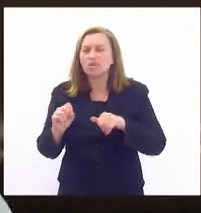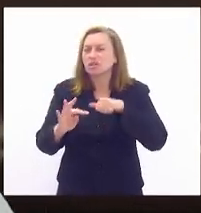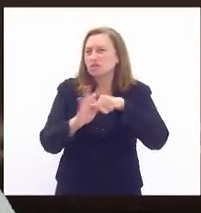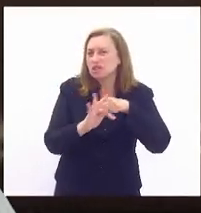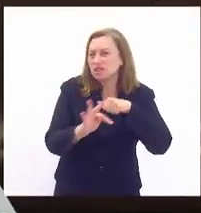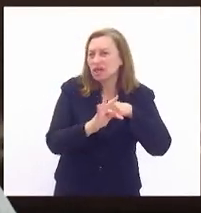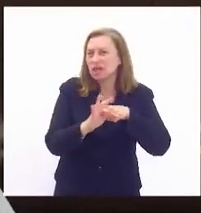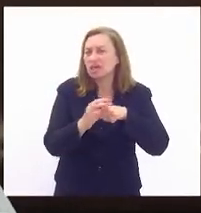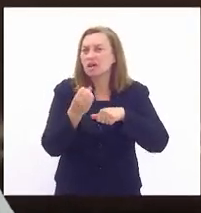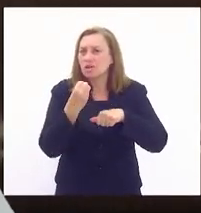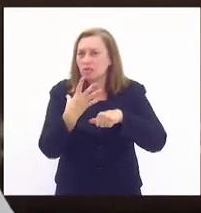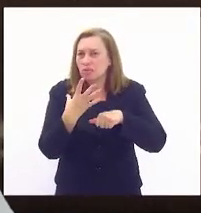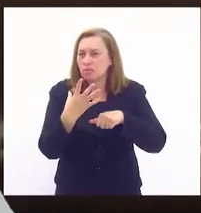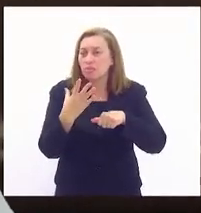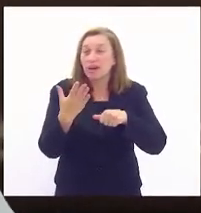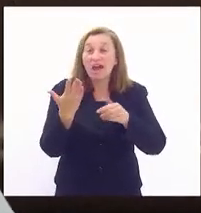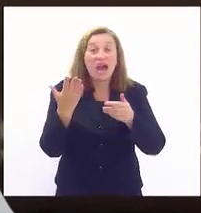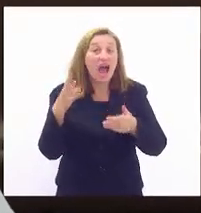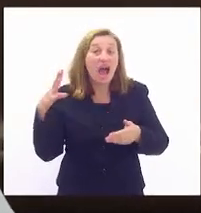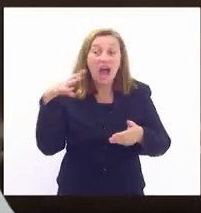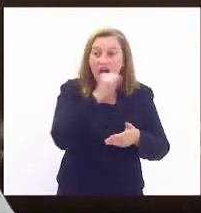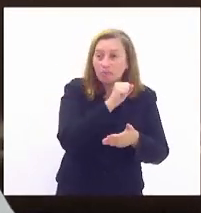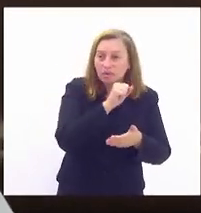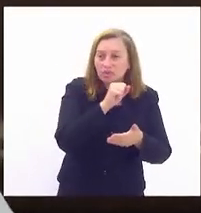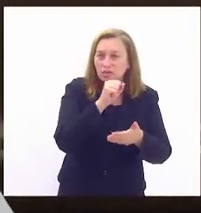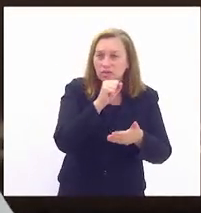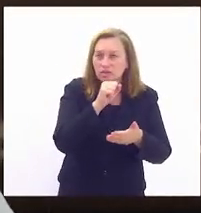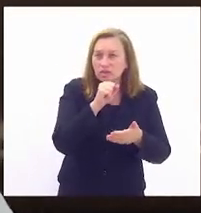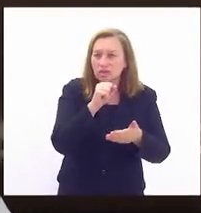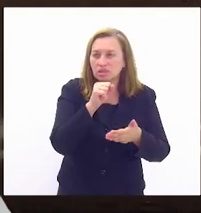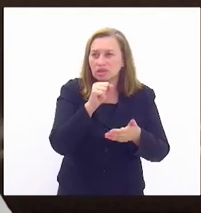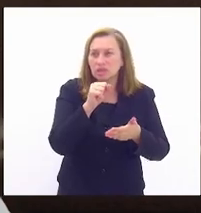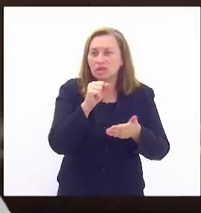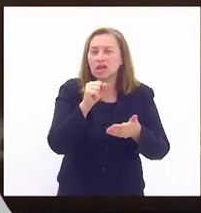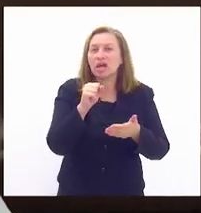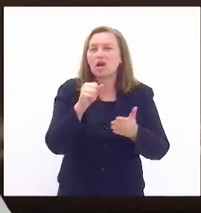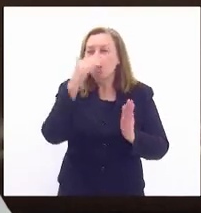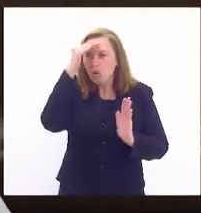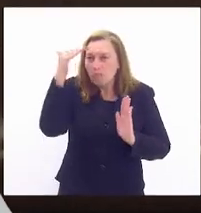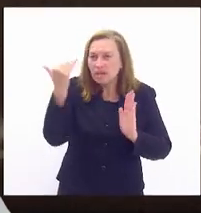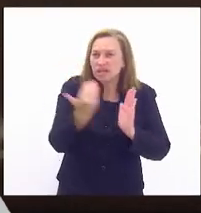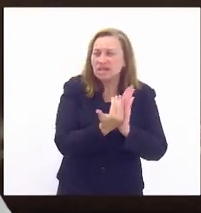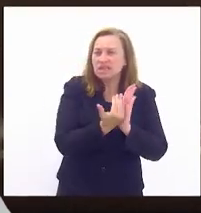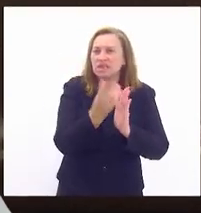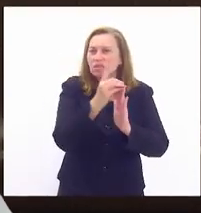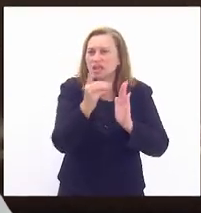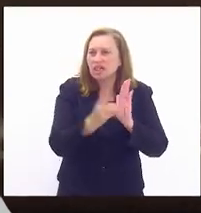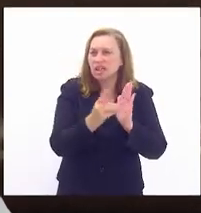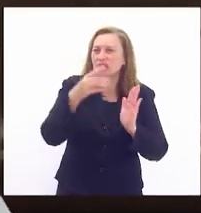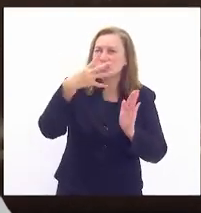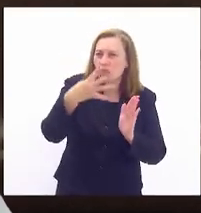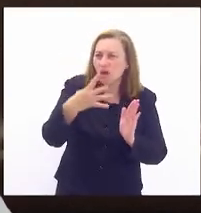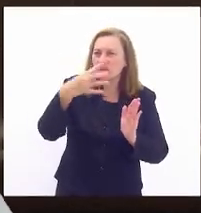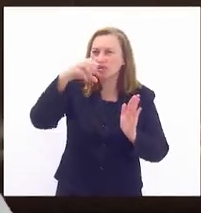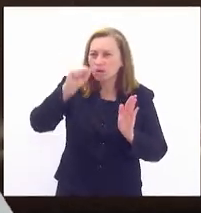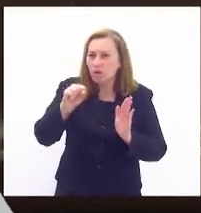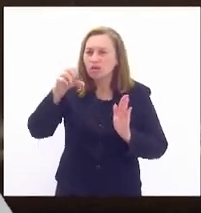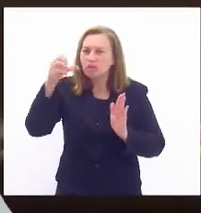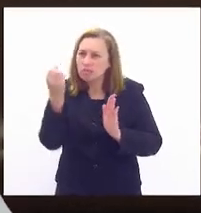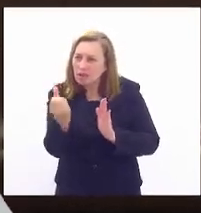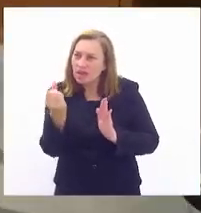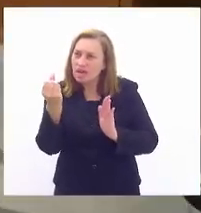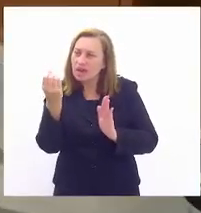viáveis para imediatamente a CCN cumprir o decreto 48663 de